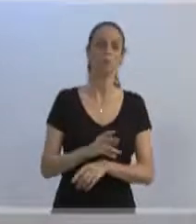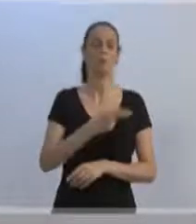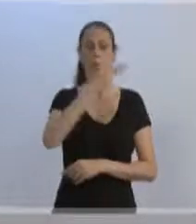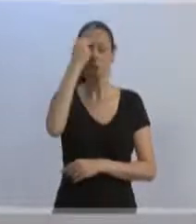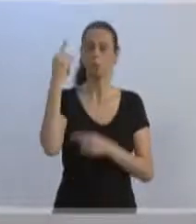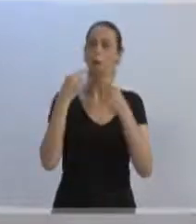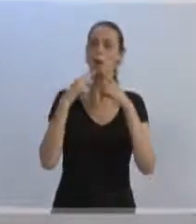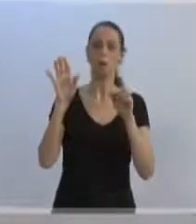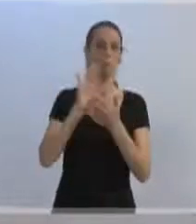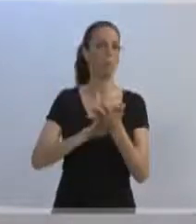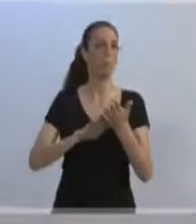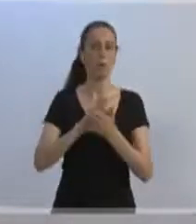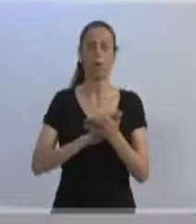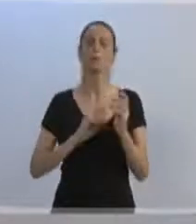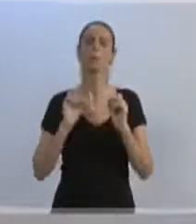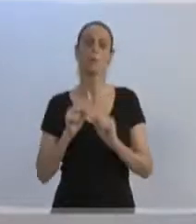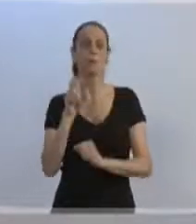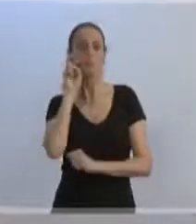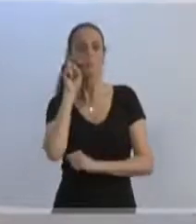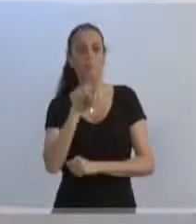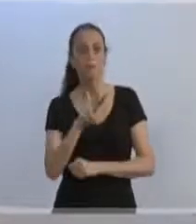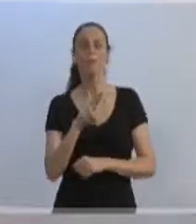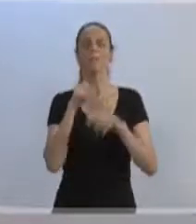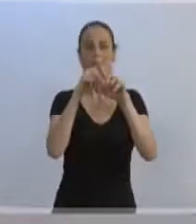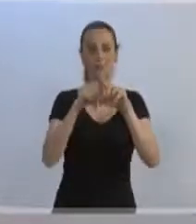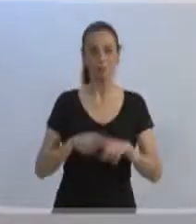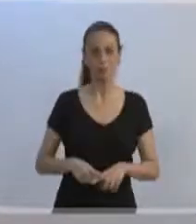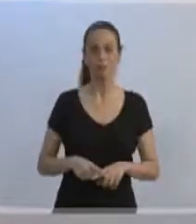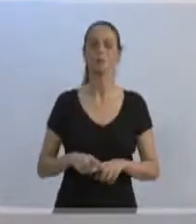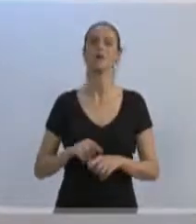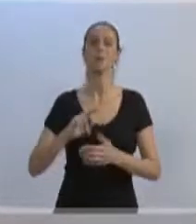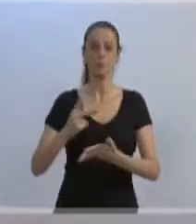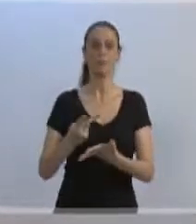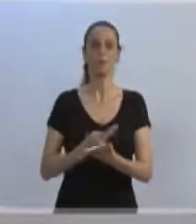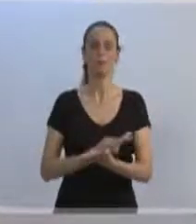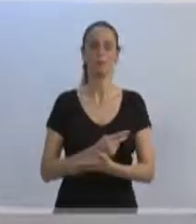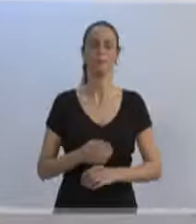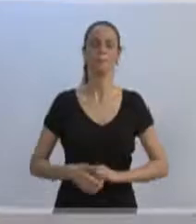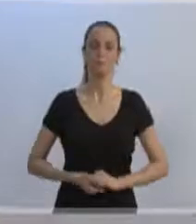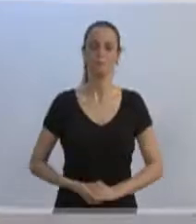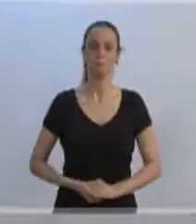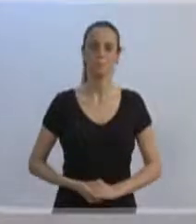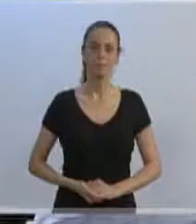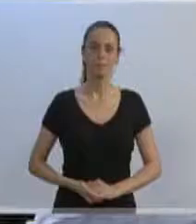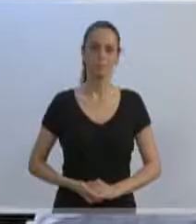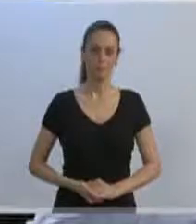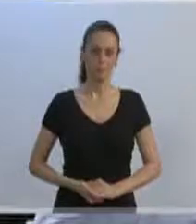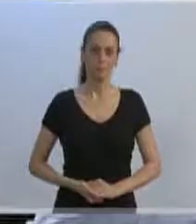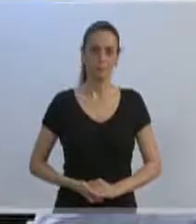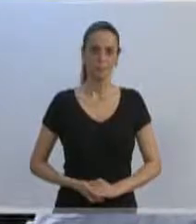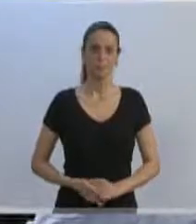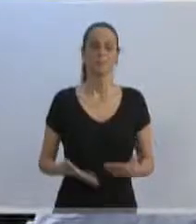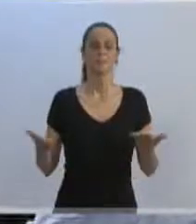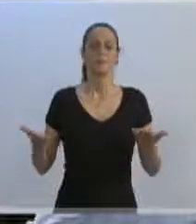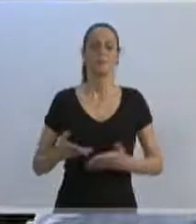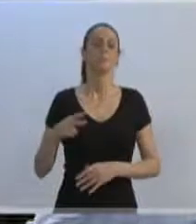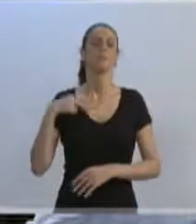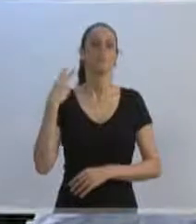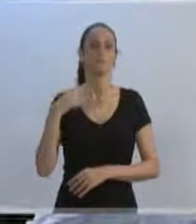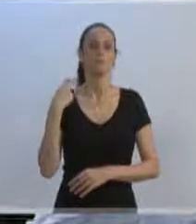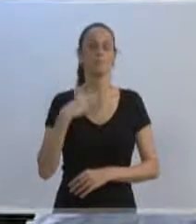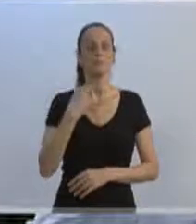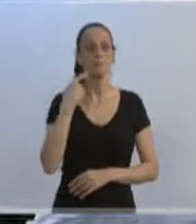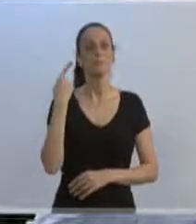queixara poder acompanhar bastante é todo o evento concedo uma parte 90 com autorização do morador vereador